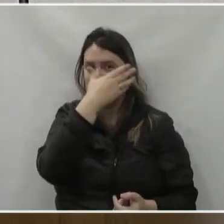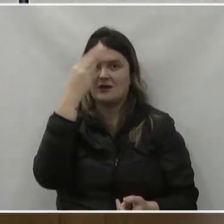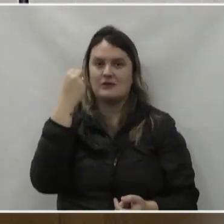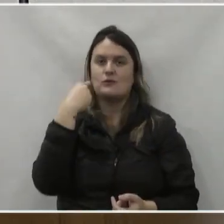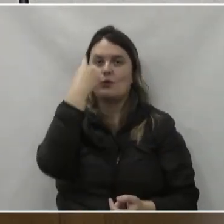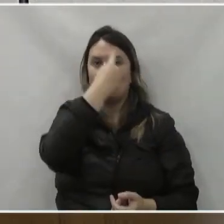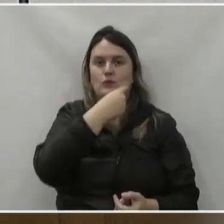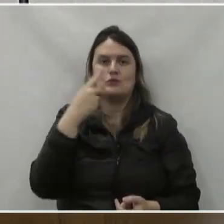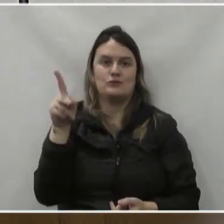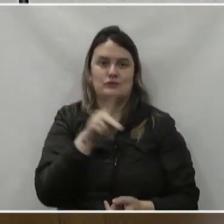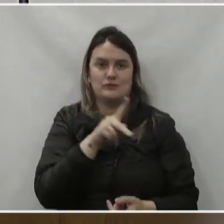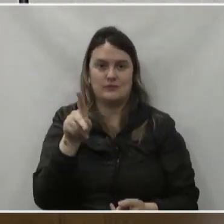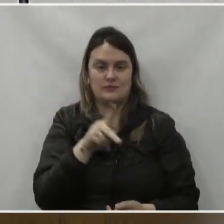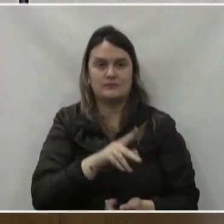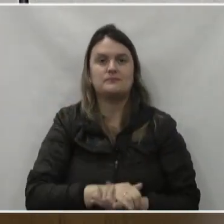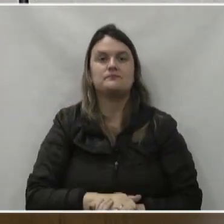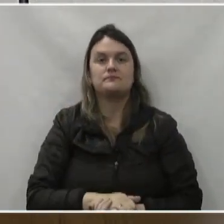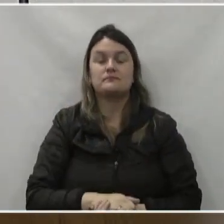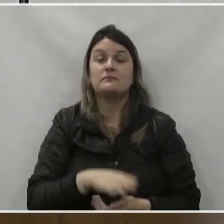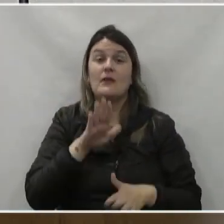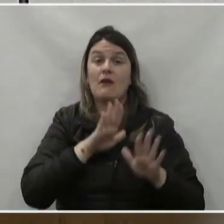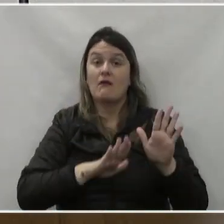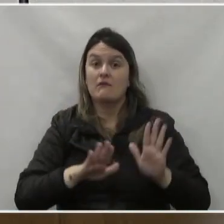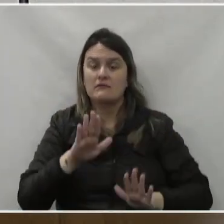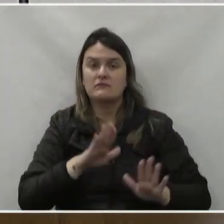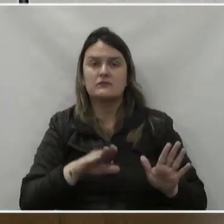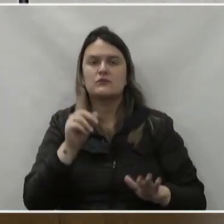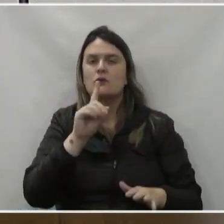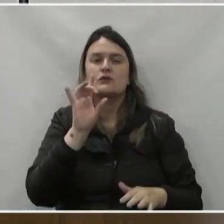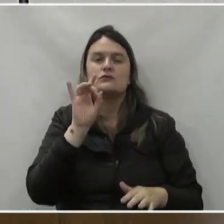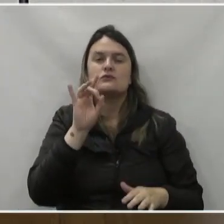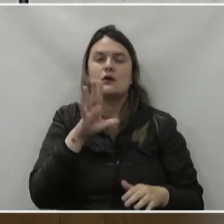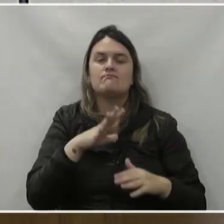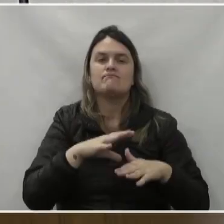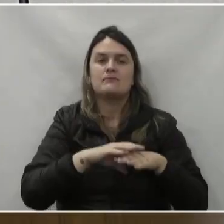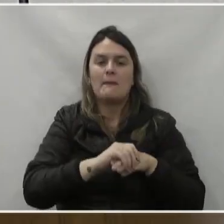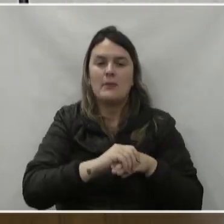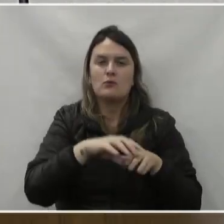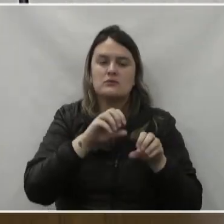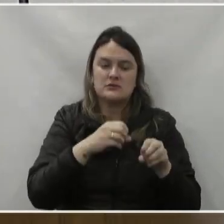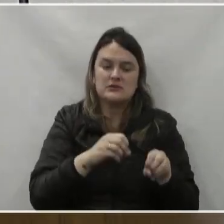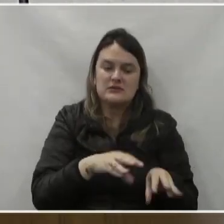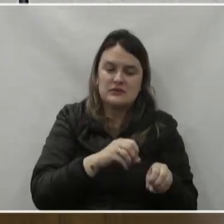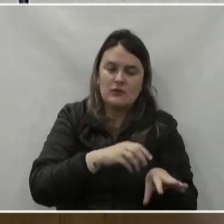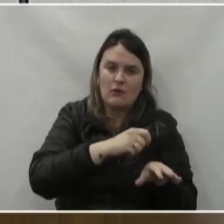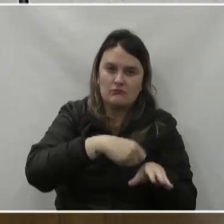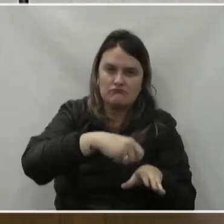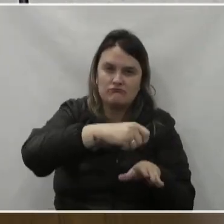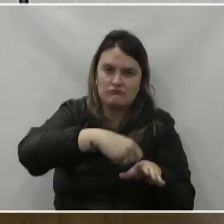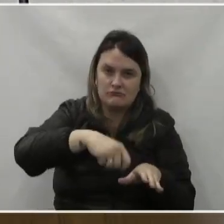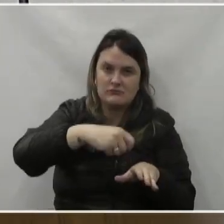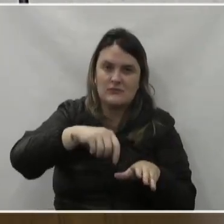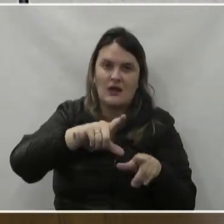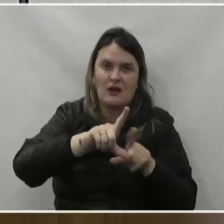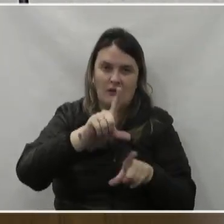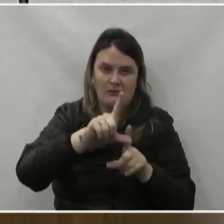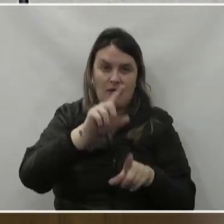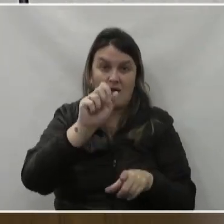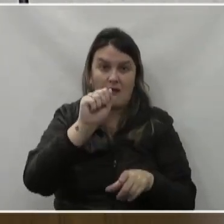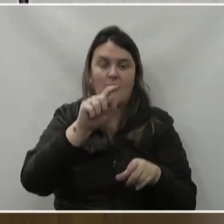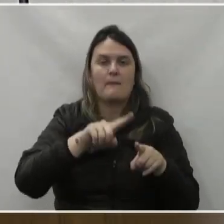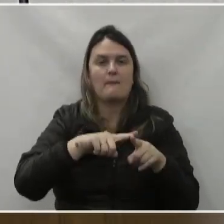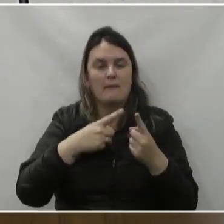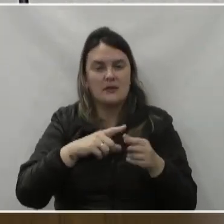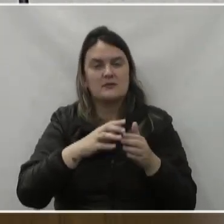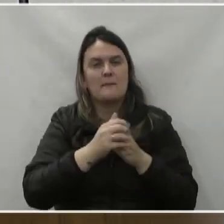se esquece do seu professor, que muitas vezes não somente segurou a mão do seu aluno para fazer a curva da letra A, mas